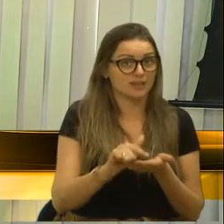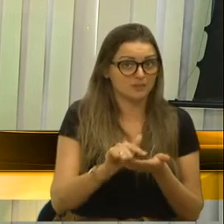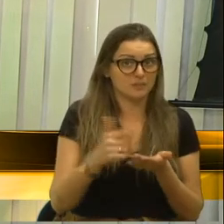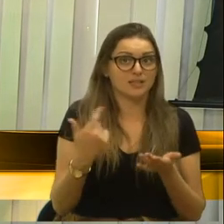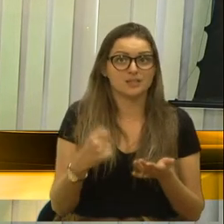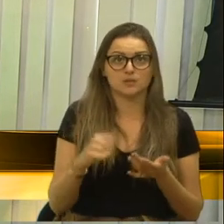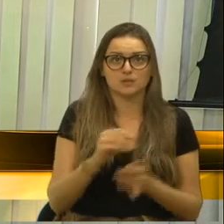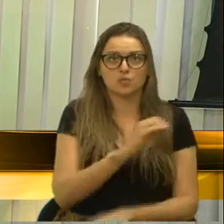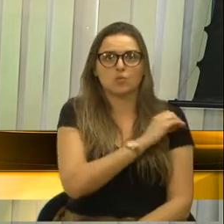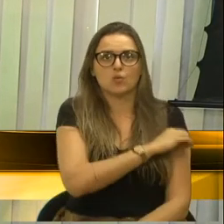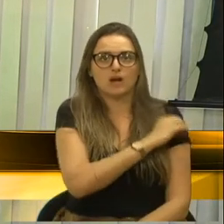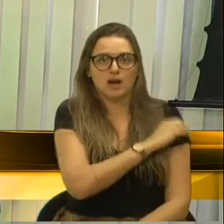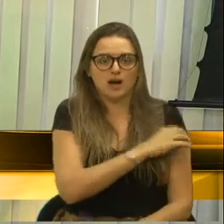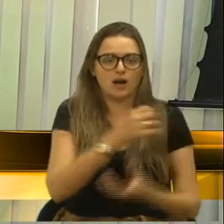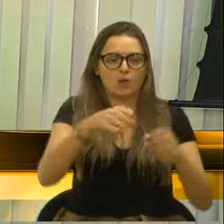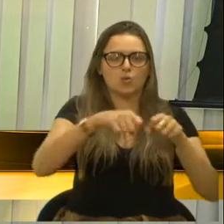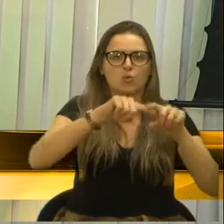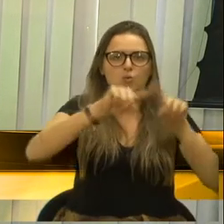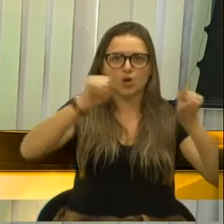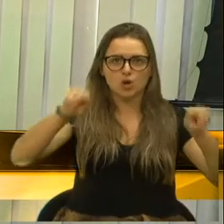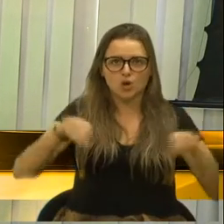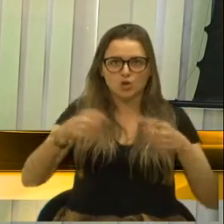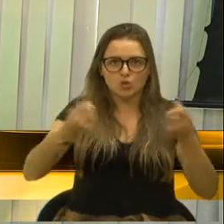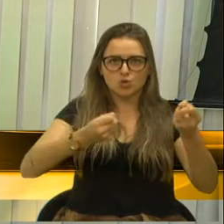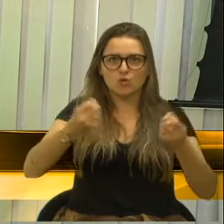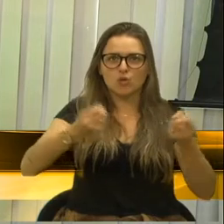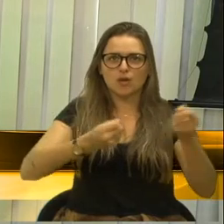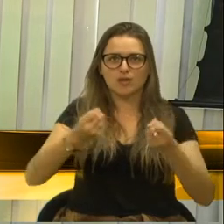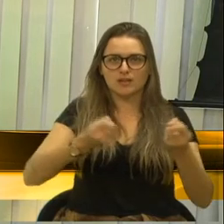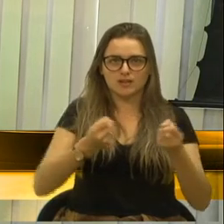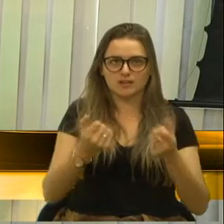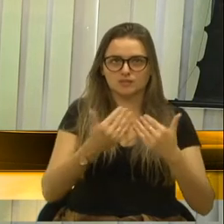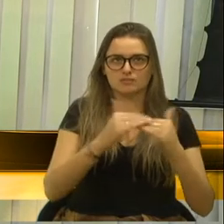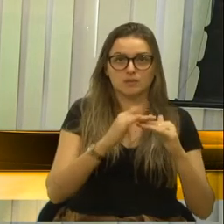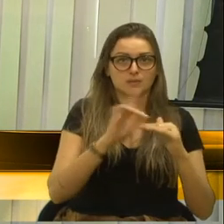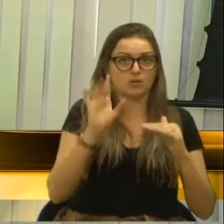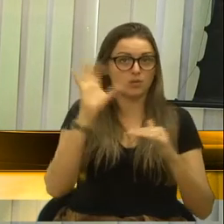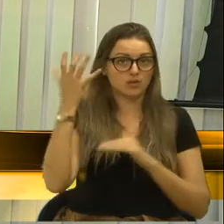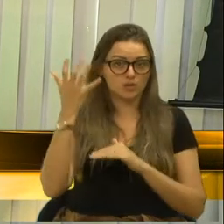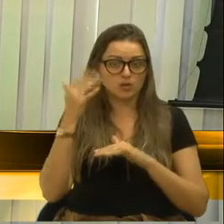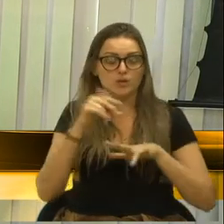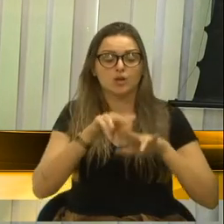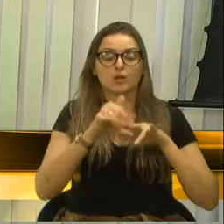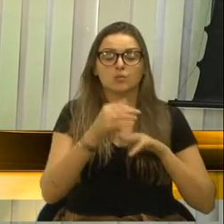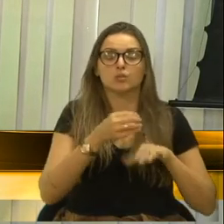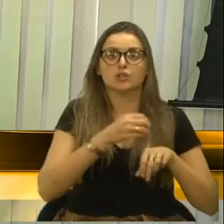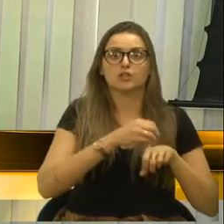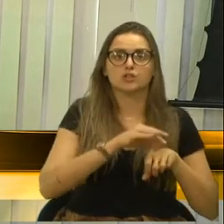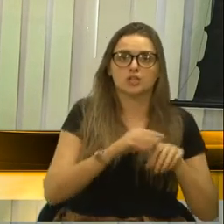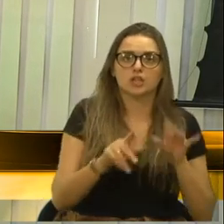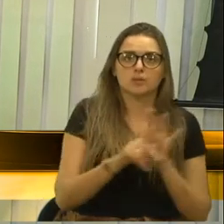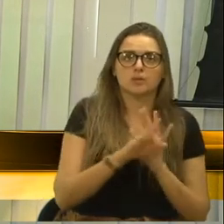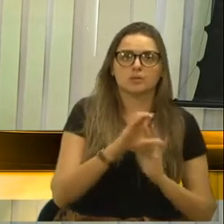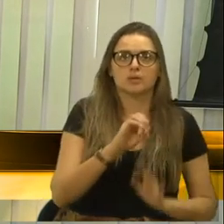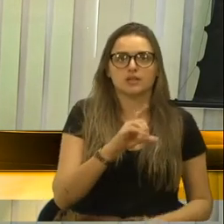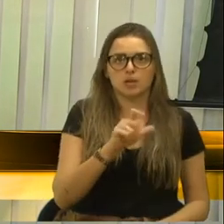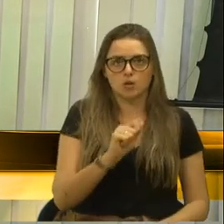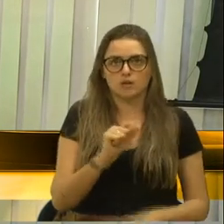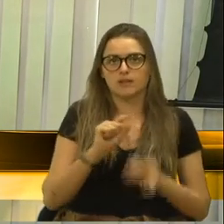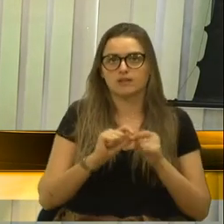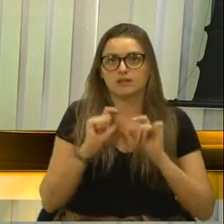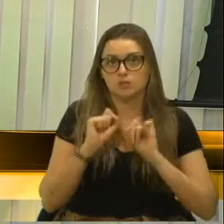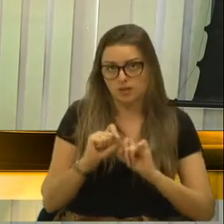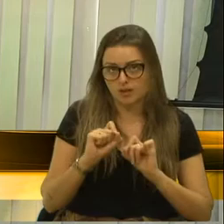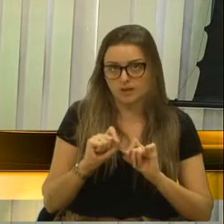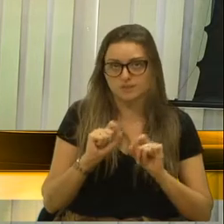com álcool no volante e coisa, não resolve. Então, por sugestão lá, nós sugerimos à empresa, além